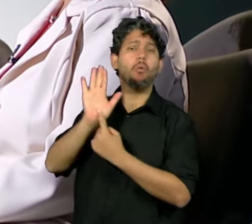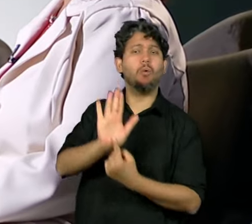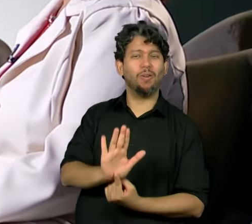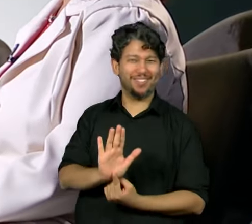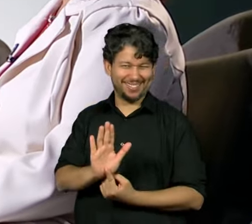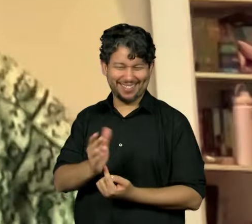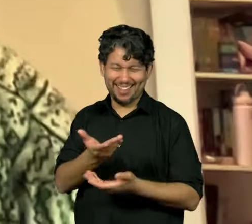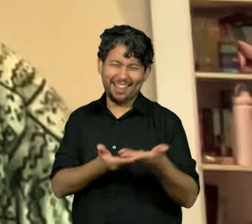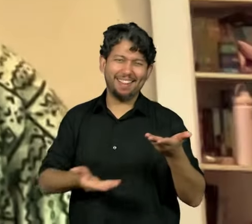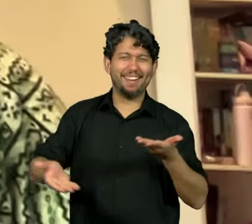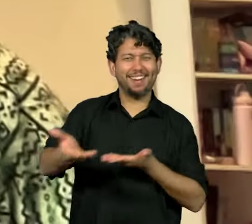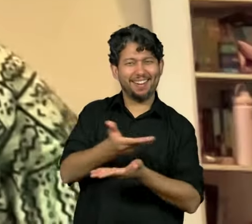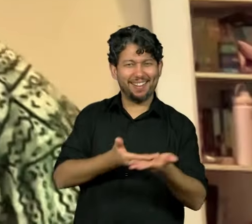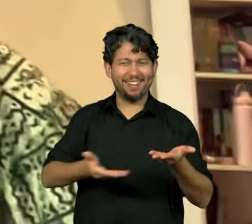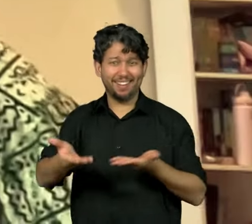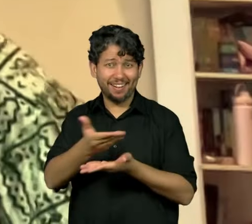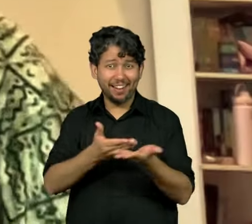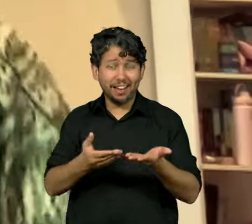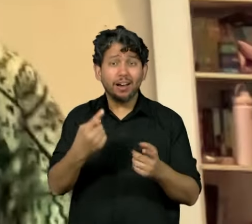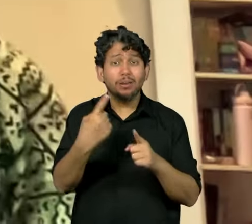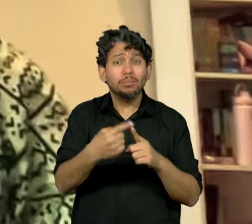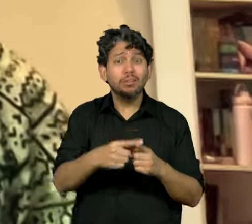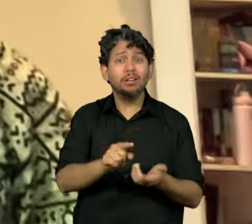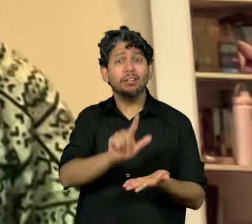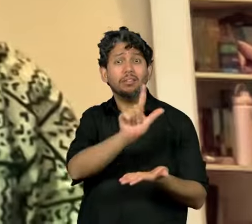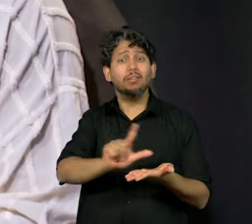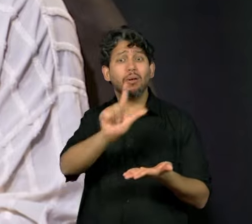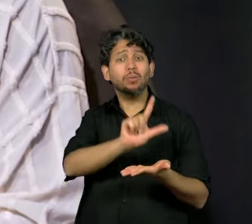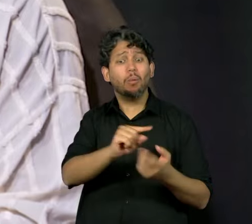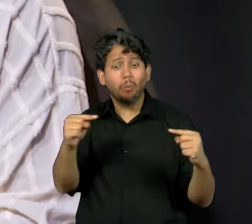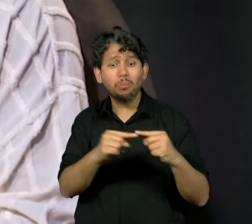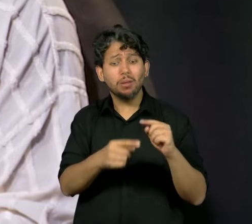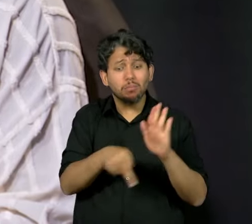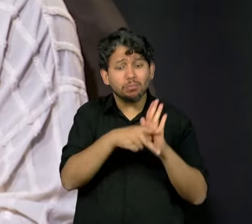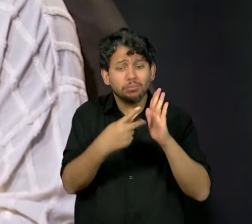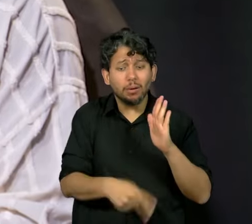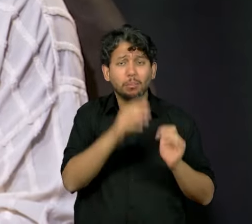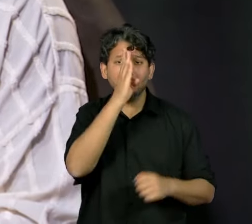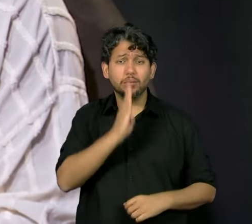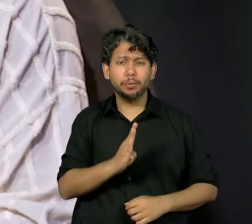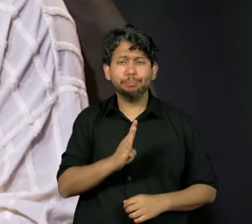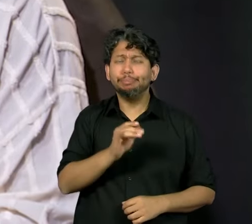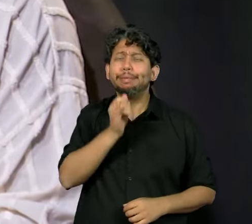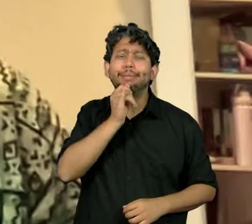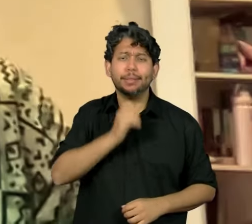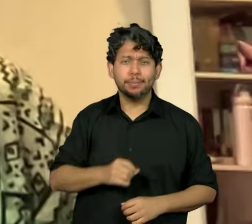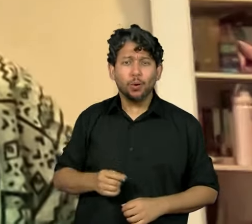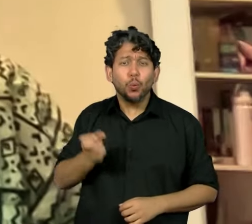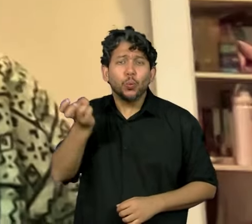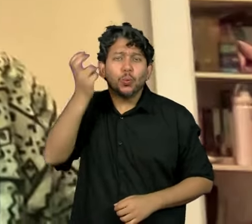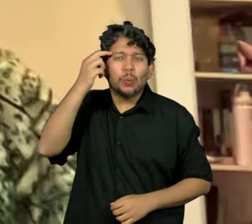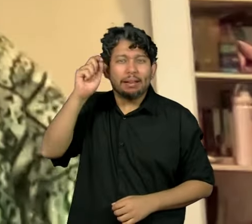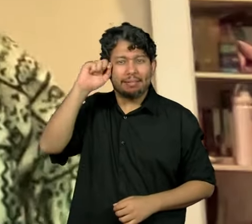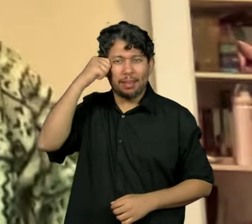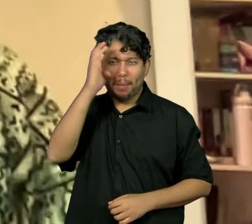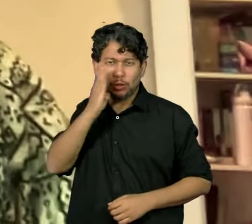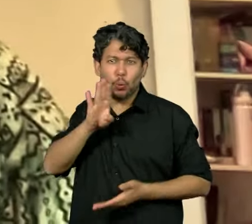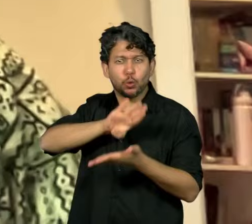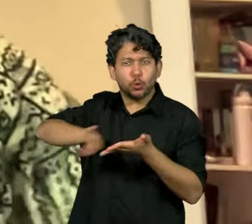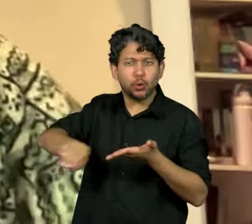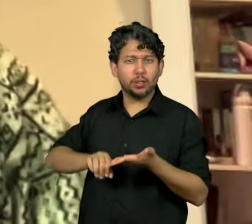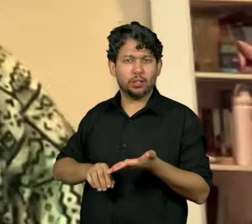diálogo com a literatura que dá sentido ao Brasil, porque se você tira a cultura negra do Brasil, você tira absolutamente tudo. Se